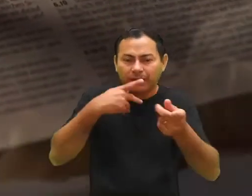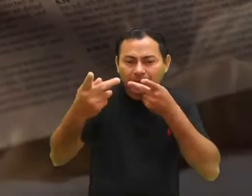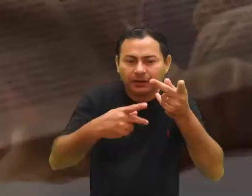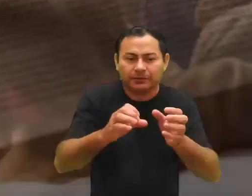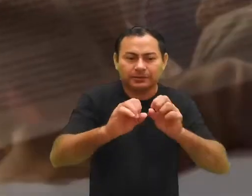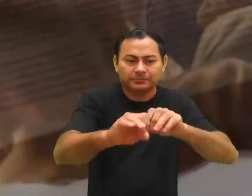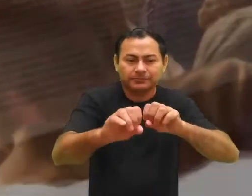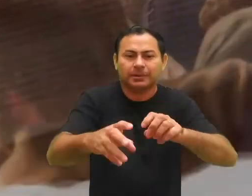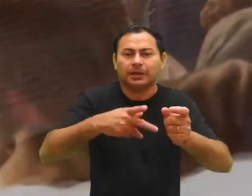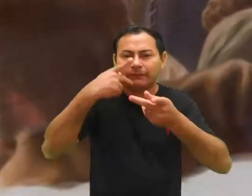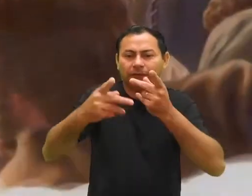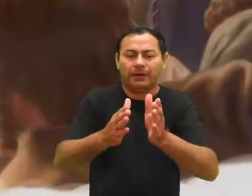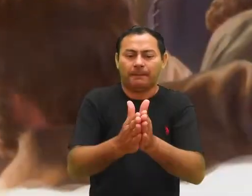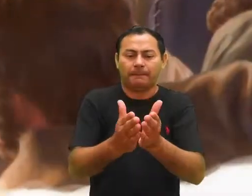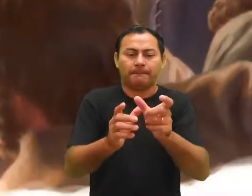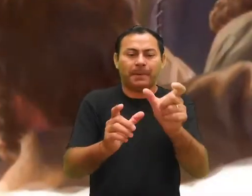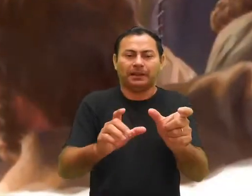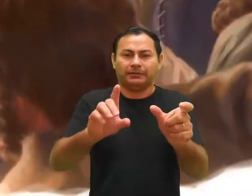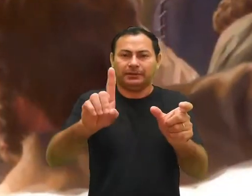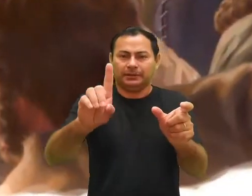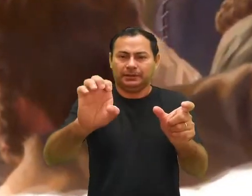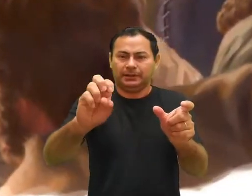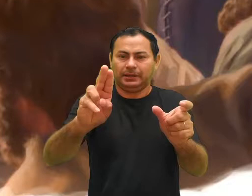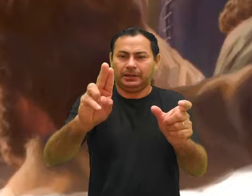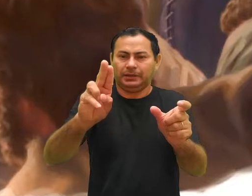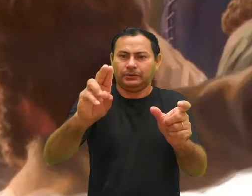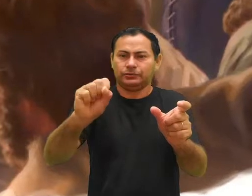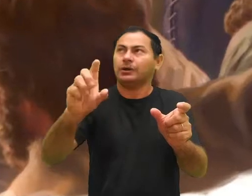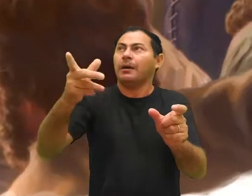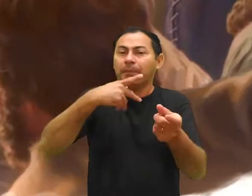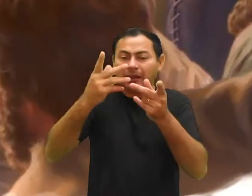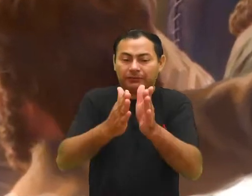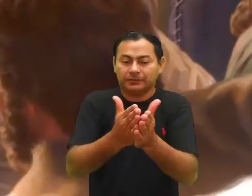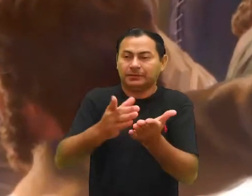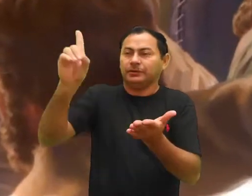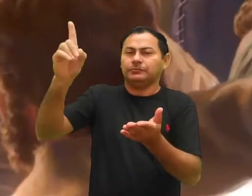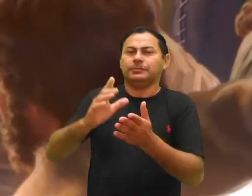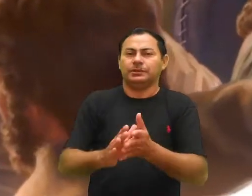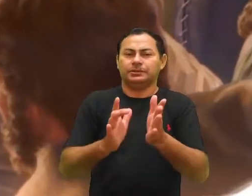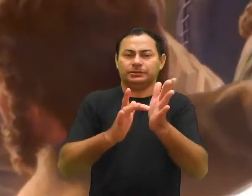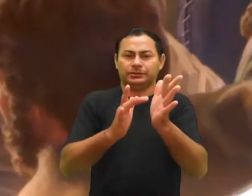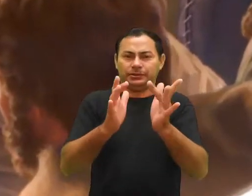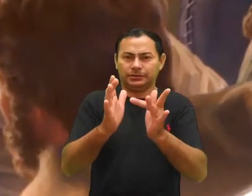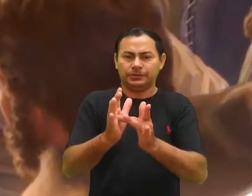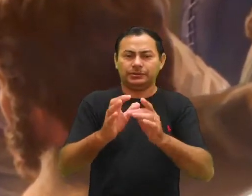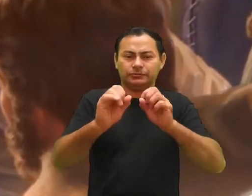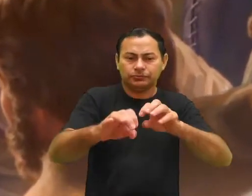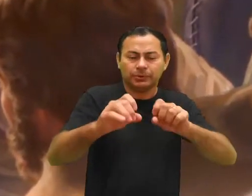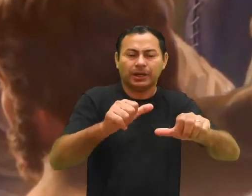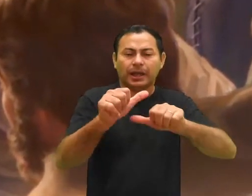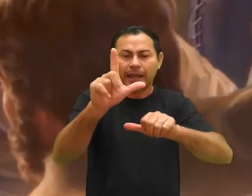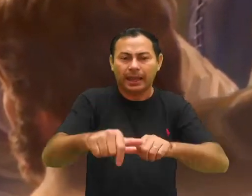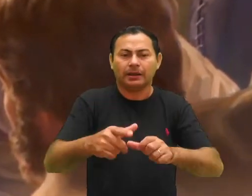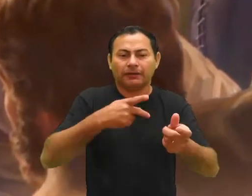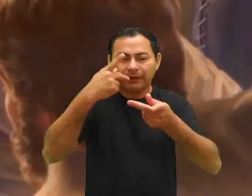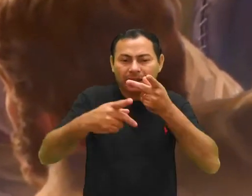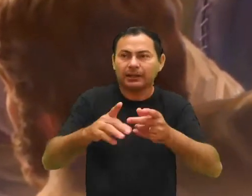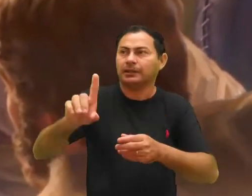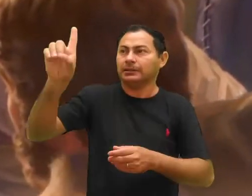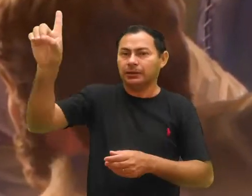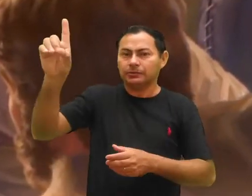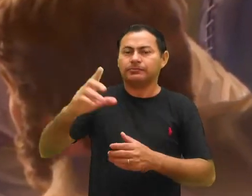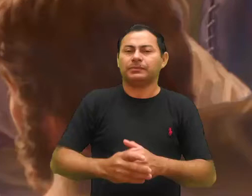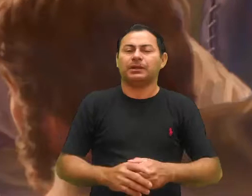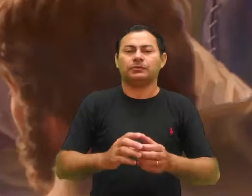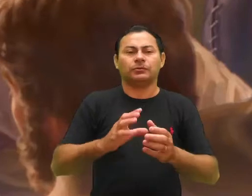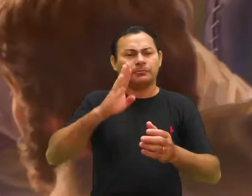Jesus abria a boca e dava um ensino, ele falava a palavra de Deus. As palavras e o ensino de Jesus eram a palavra de Deus que depois tornou-se a